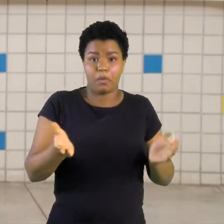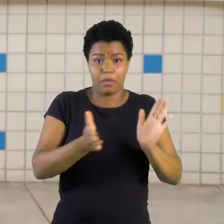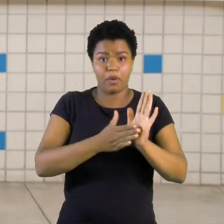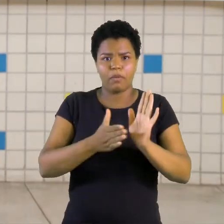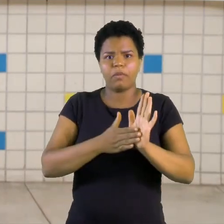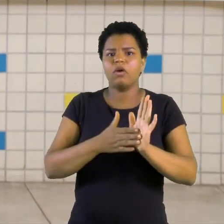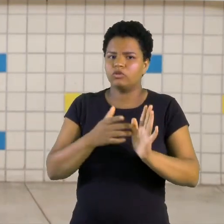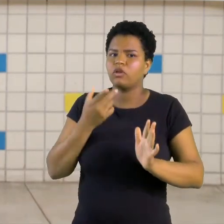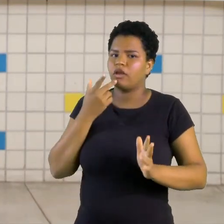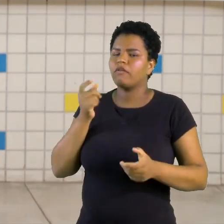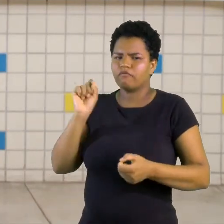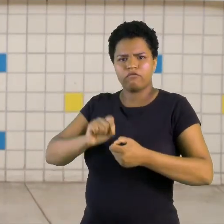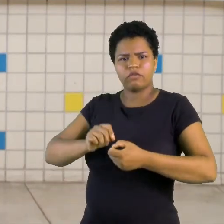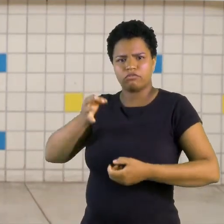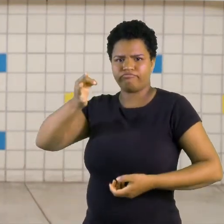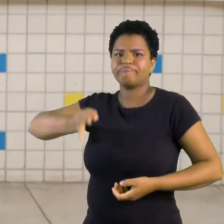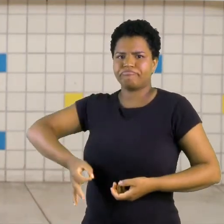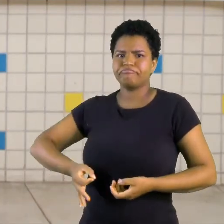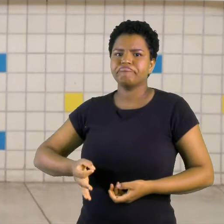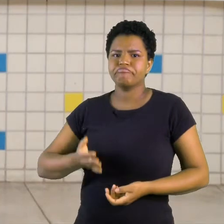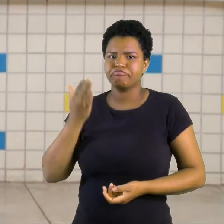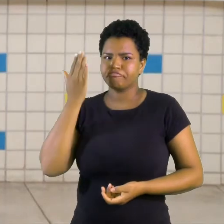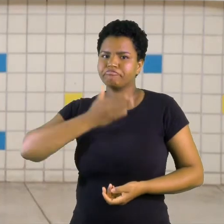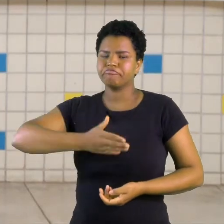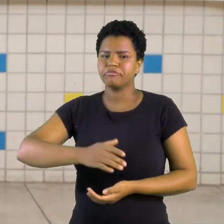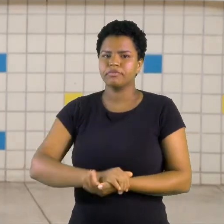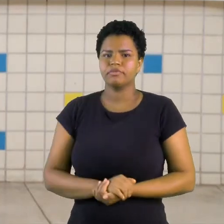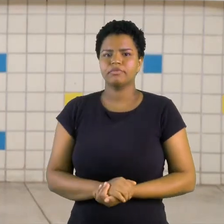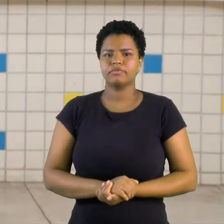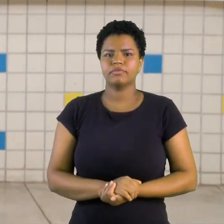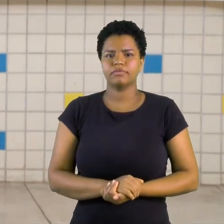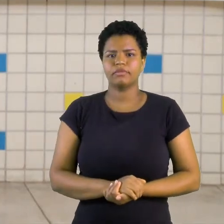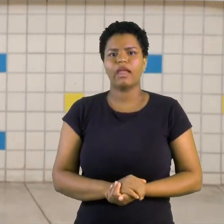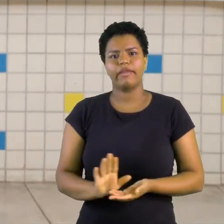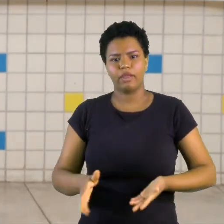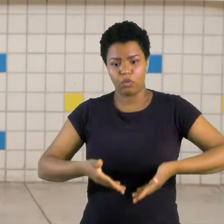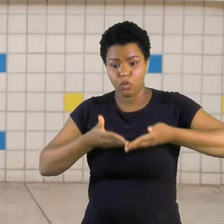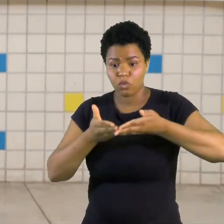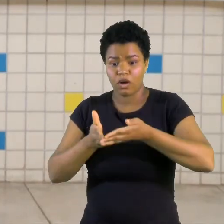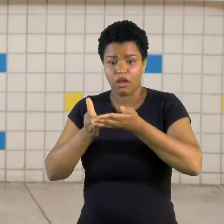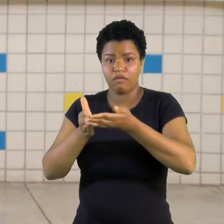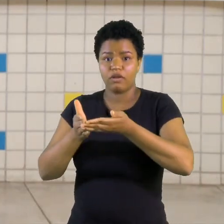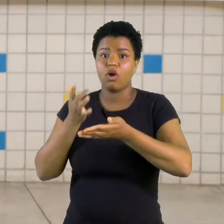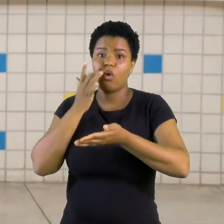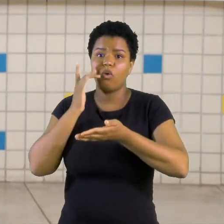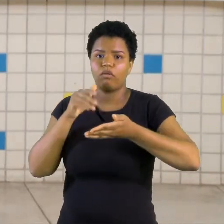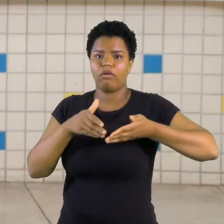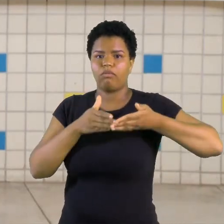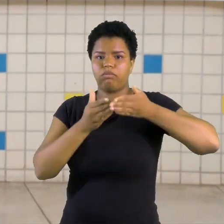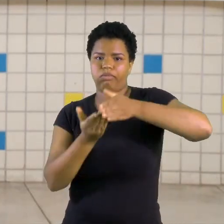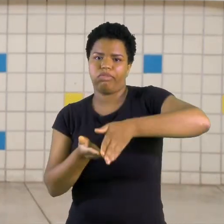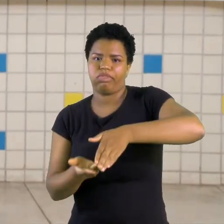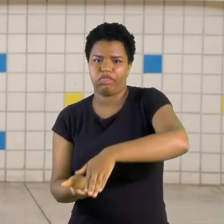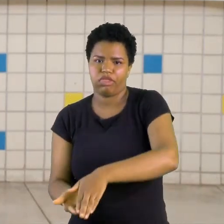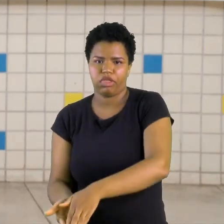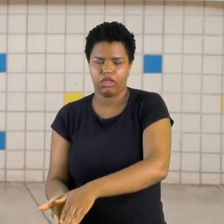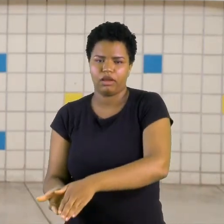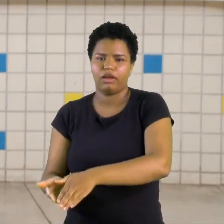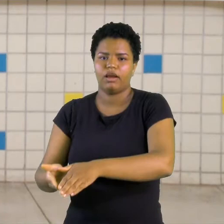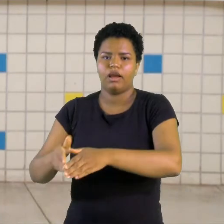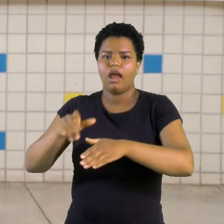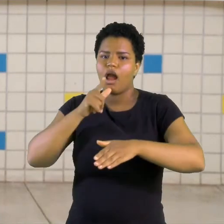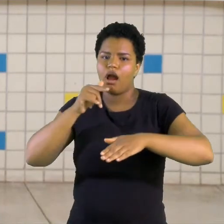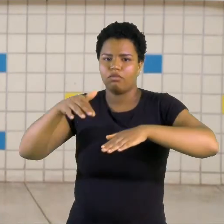alguns navios, né, um navio cheio de ouro, ele afundou no oceano, né, esse ouro proveniente, né, desse episódio